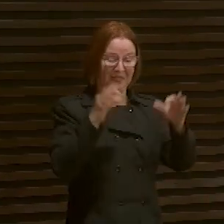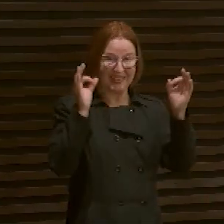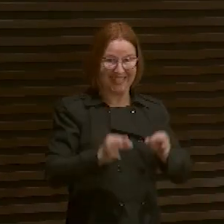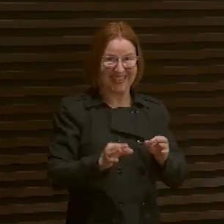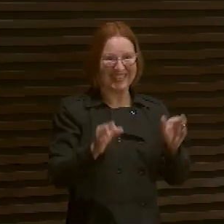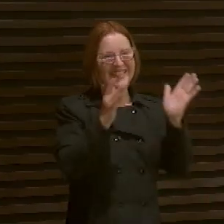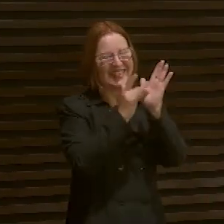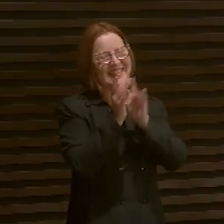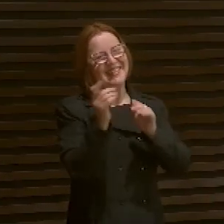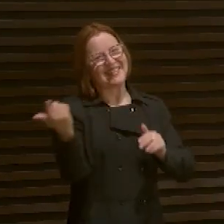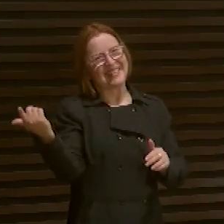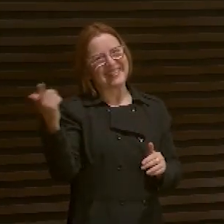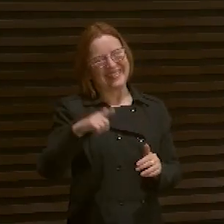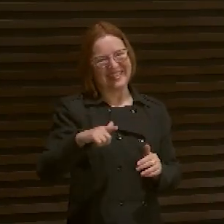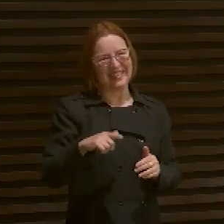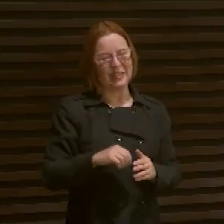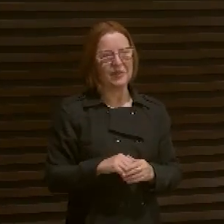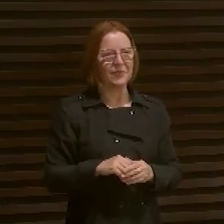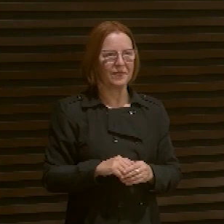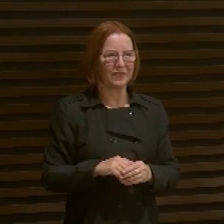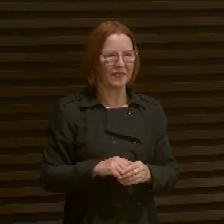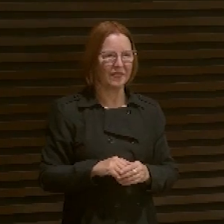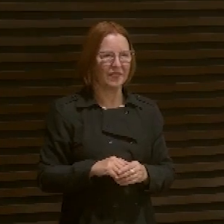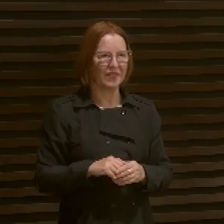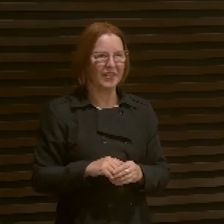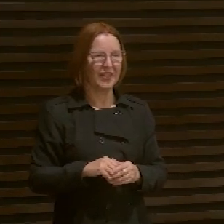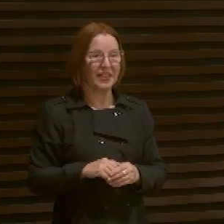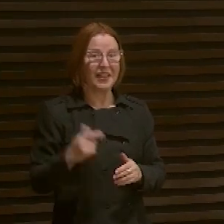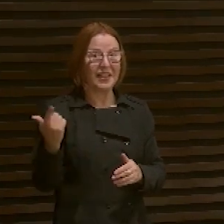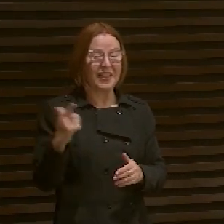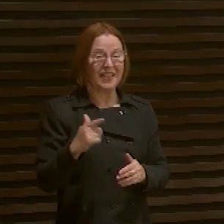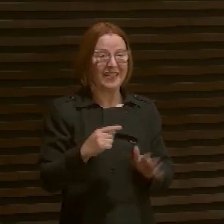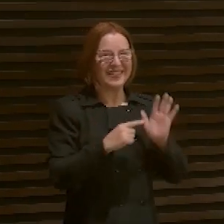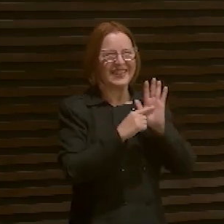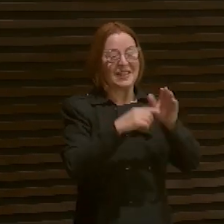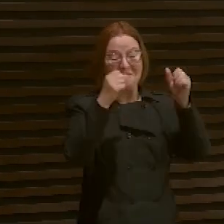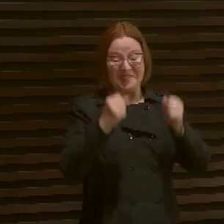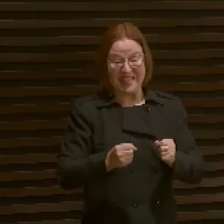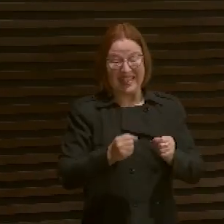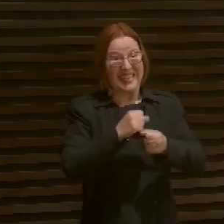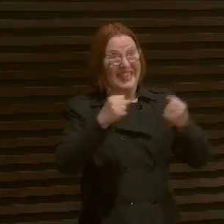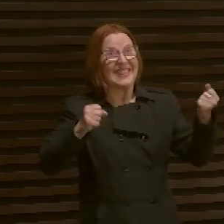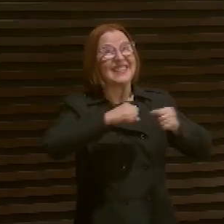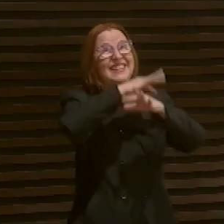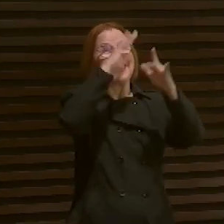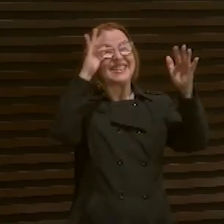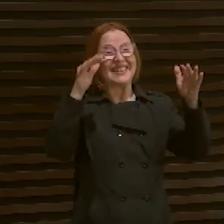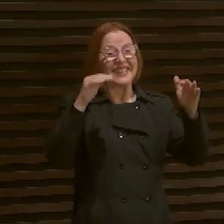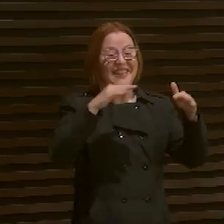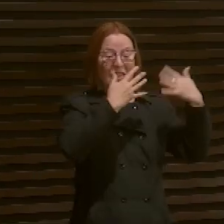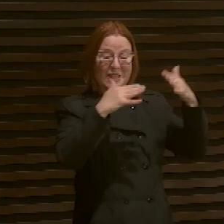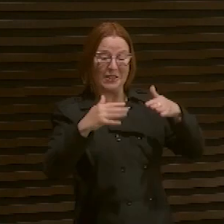vem. E Ele vem, irmãos, não de maneira simples. Ele vem demonstrando poder e grande glória, andando por sobre o